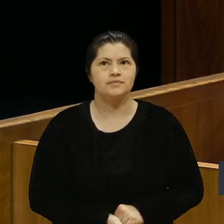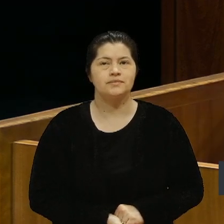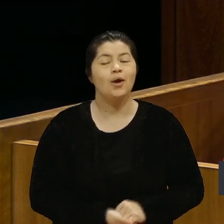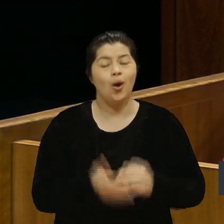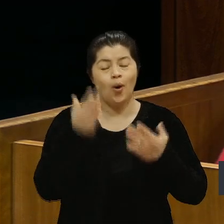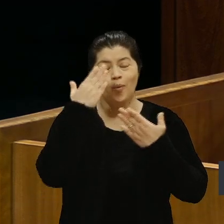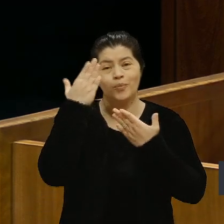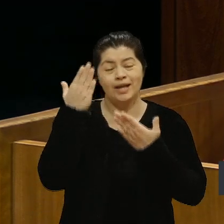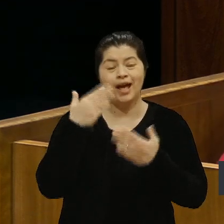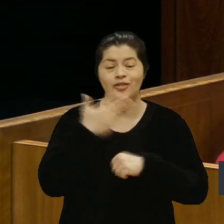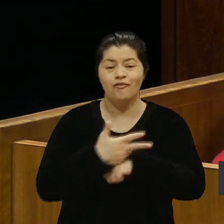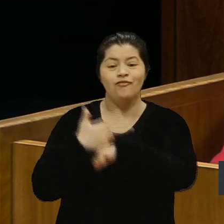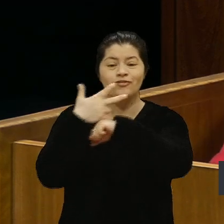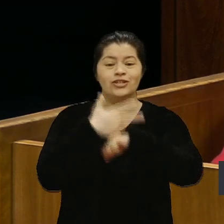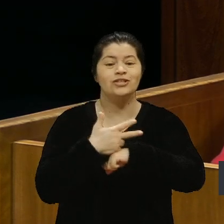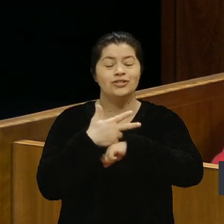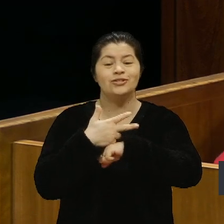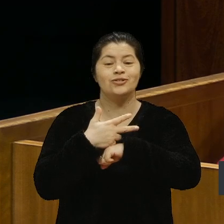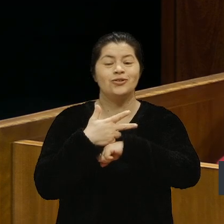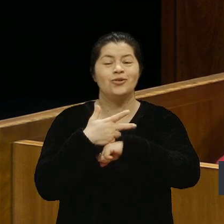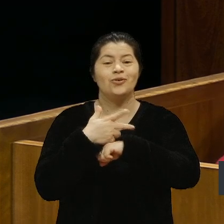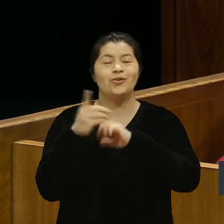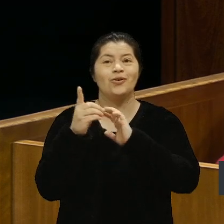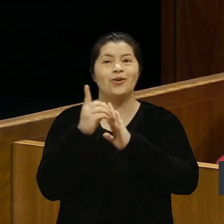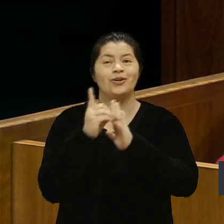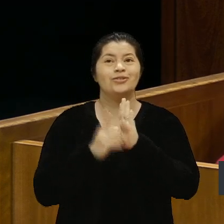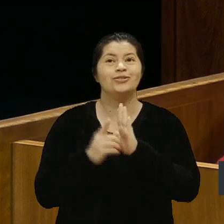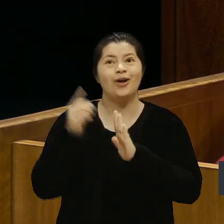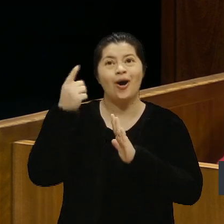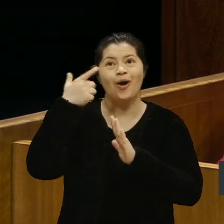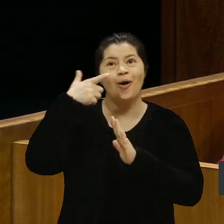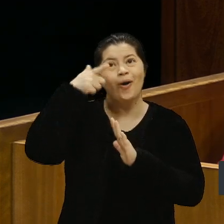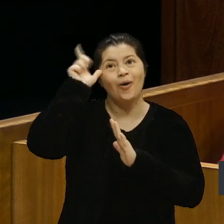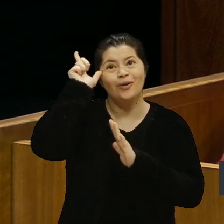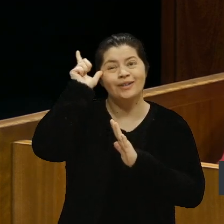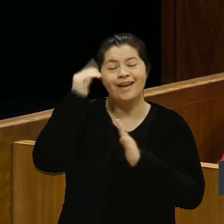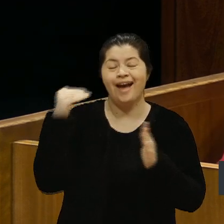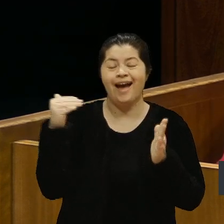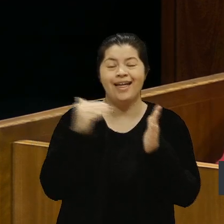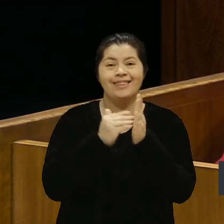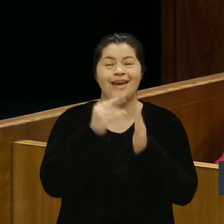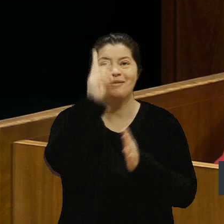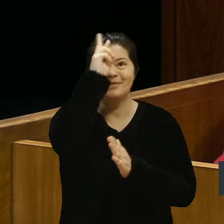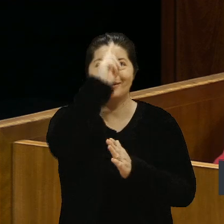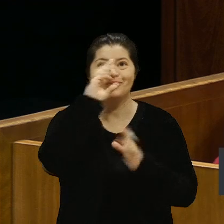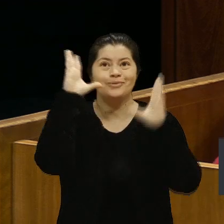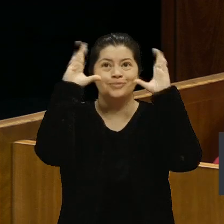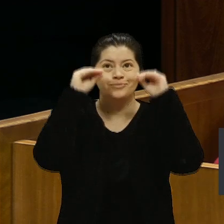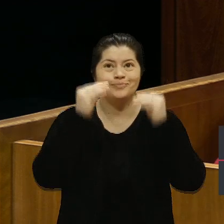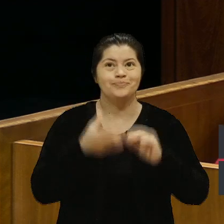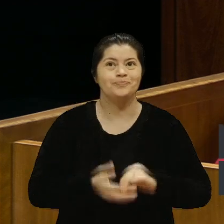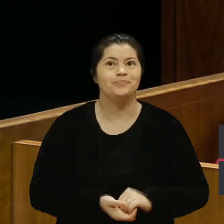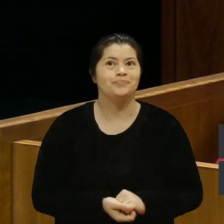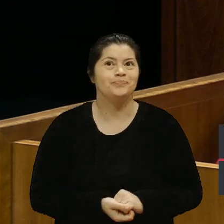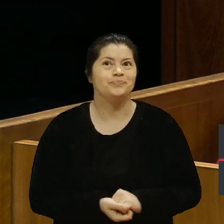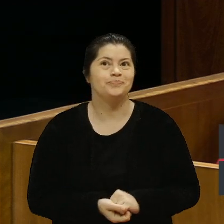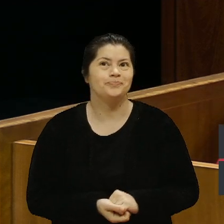Obrigado. Esse vídeo eu editei ontem, da noite, eu acabei até meia-noite.